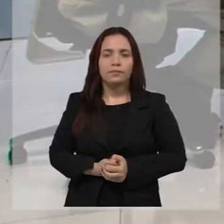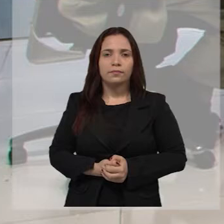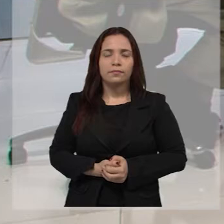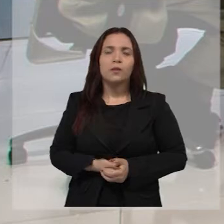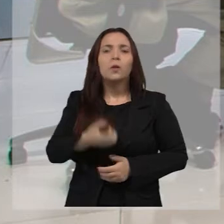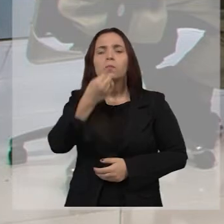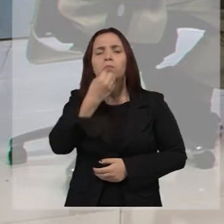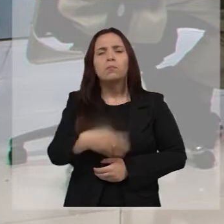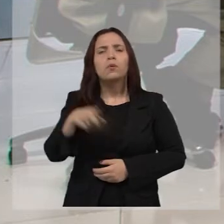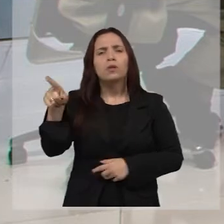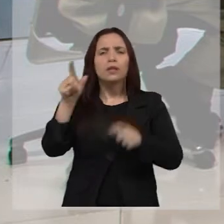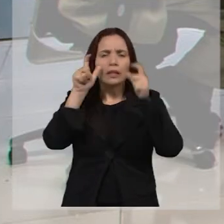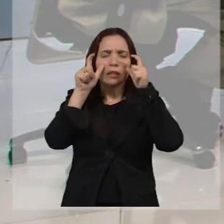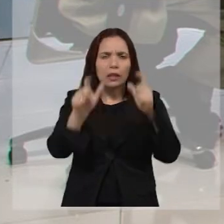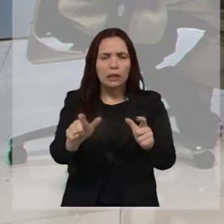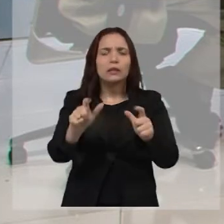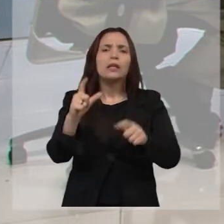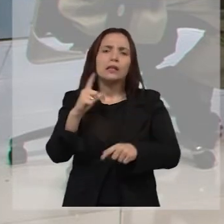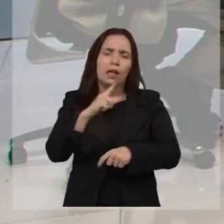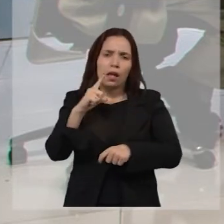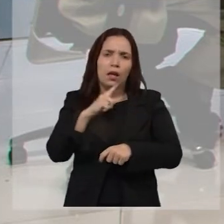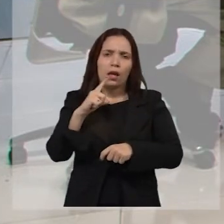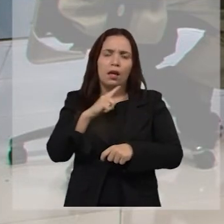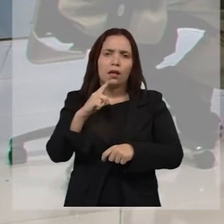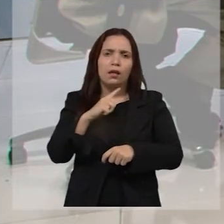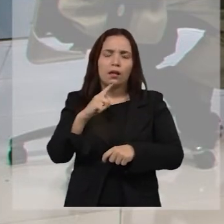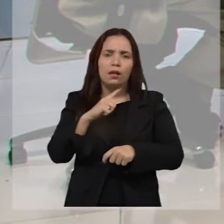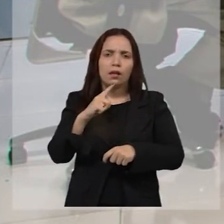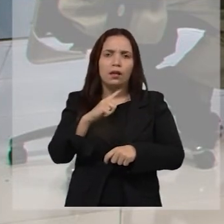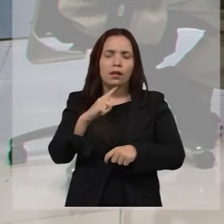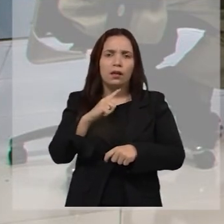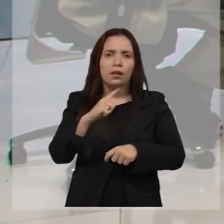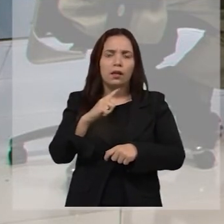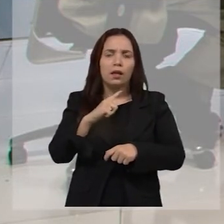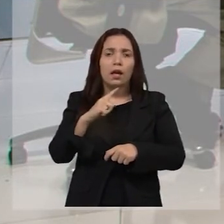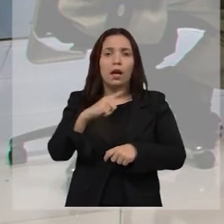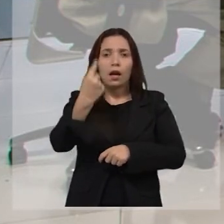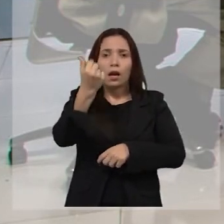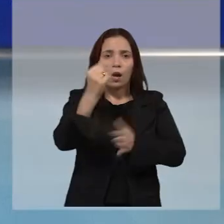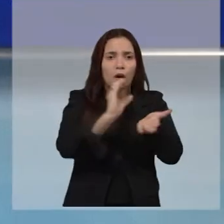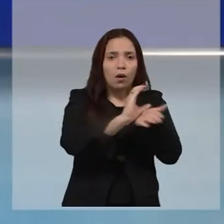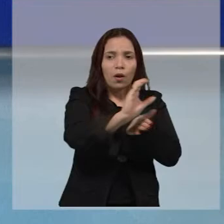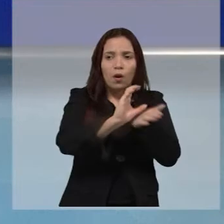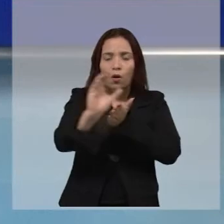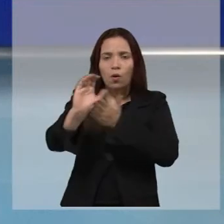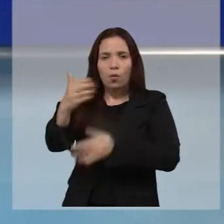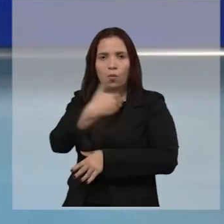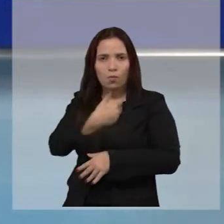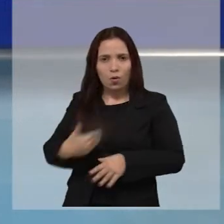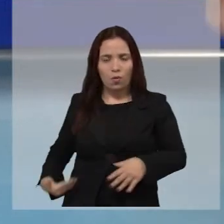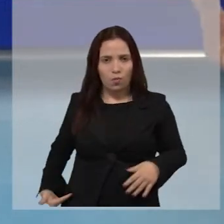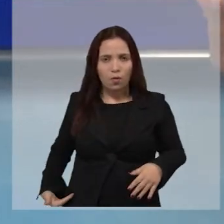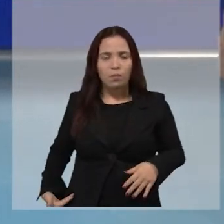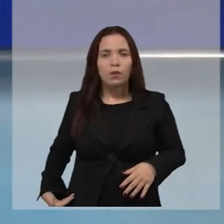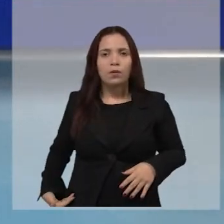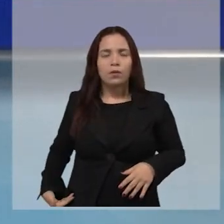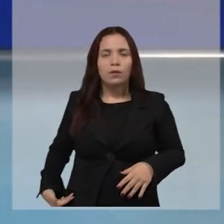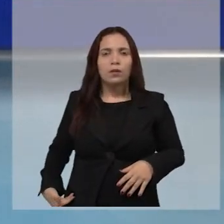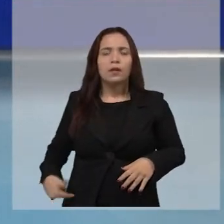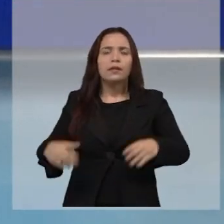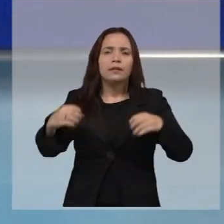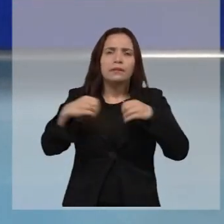aí, você agora lembrou uma coisa interessante. Estruturas que, embora de natureza privada, mas subsidiada por recursos públicos, como é o sistema